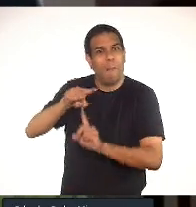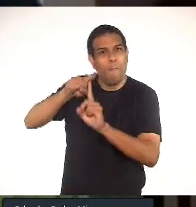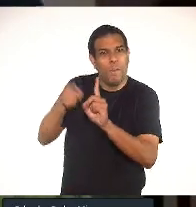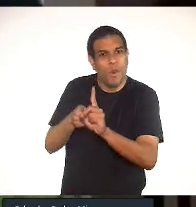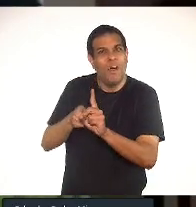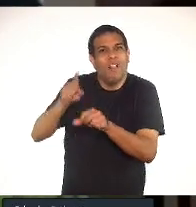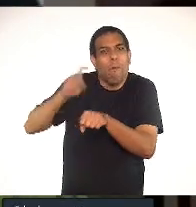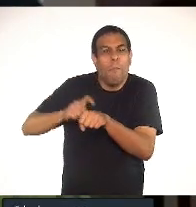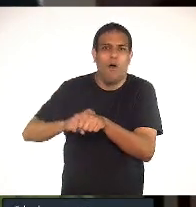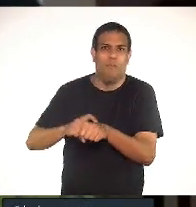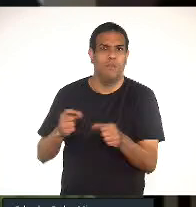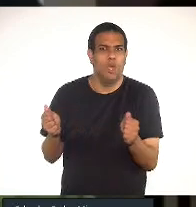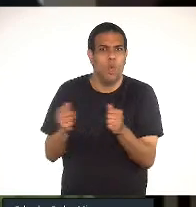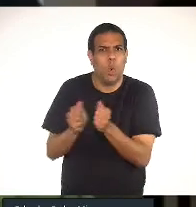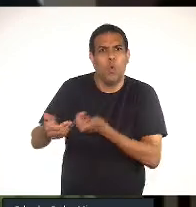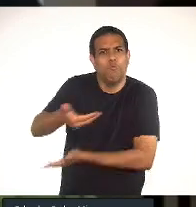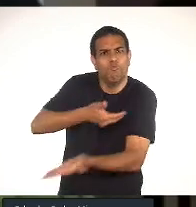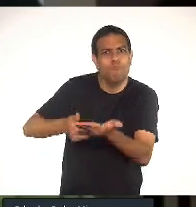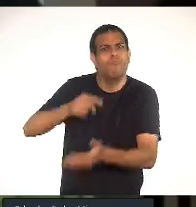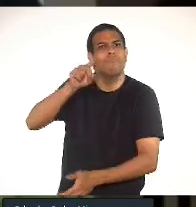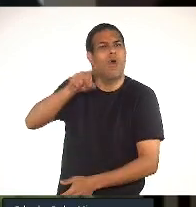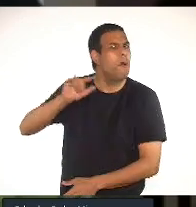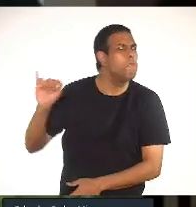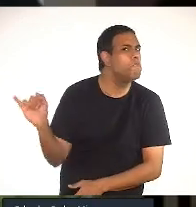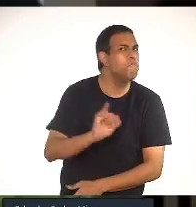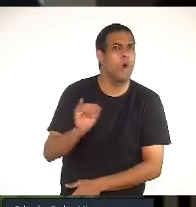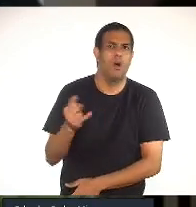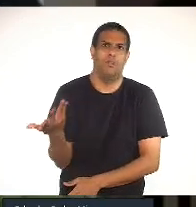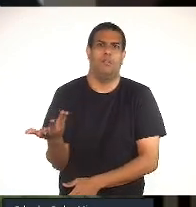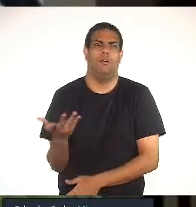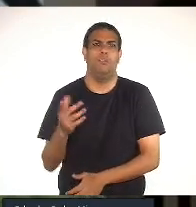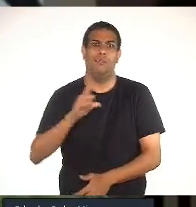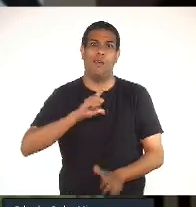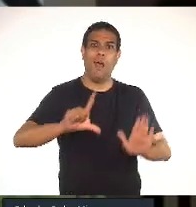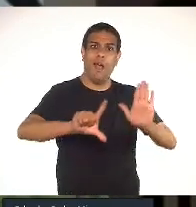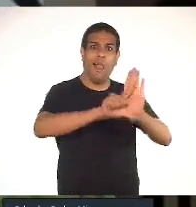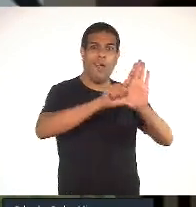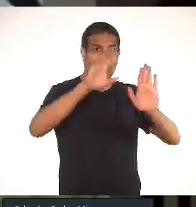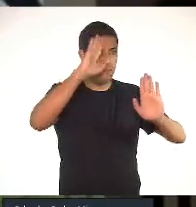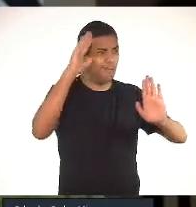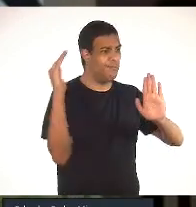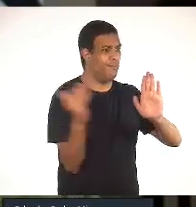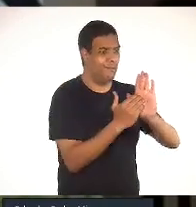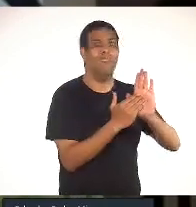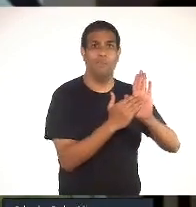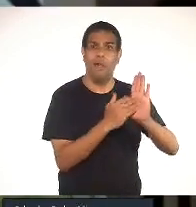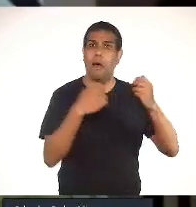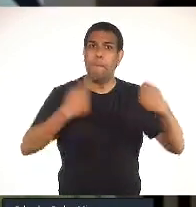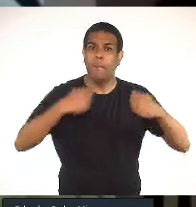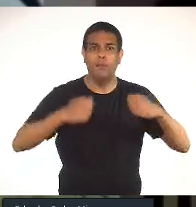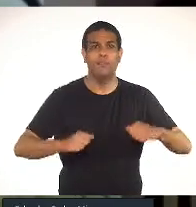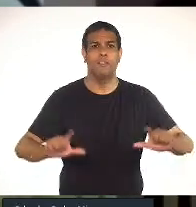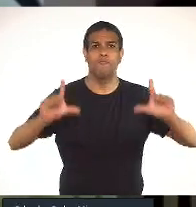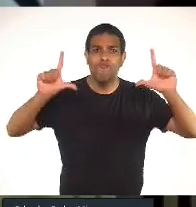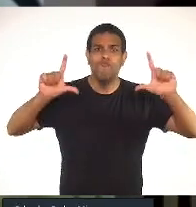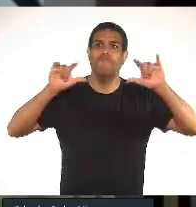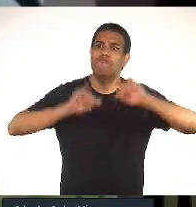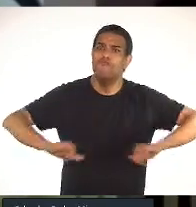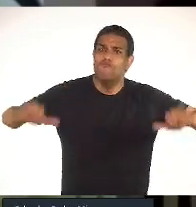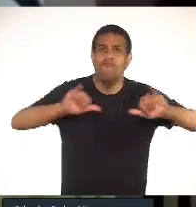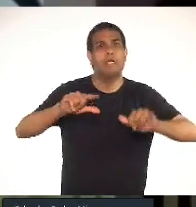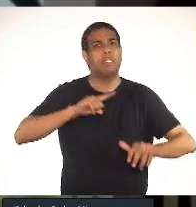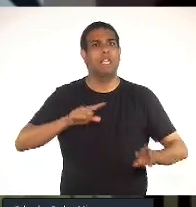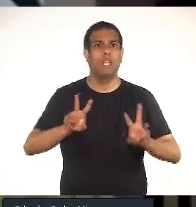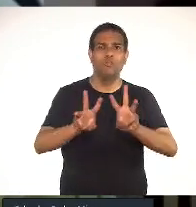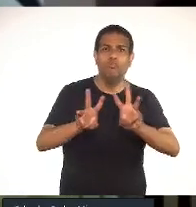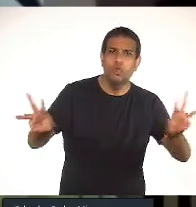nesse momento tão importante. Então, essa lei é para botar os cartazes, para esclarecer, para botar no site, para